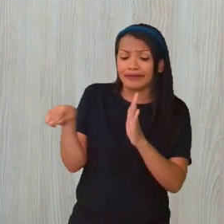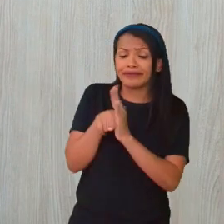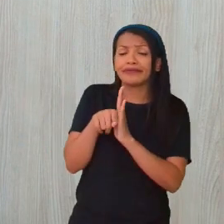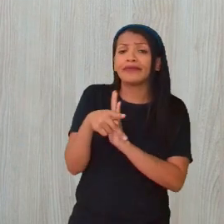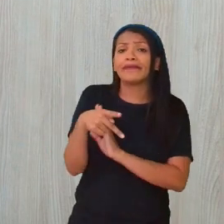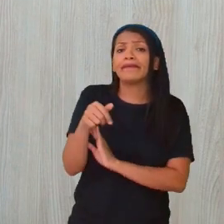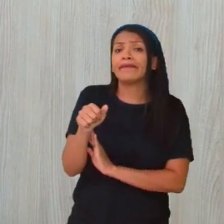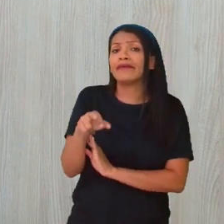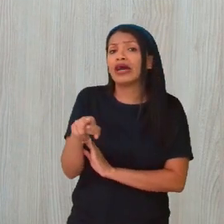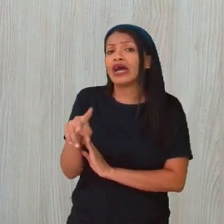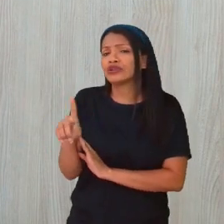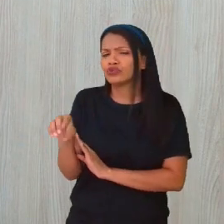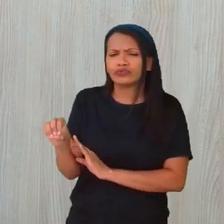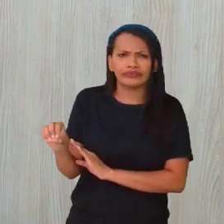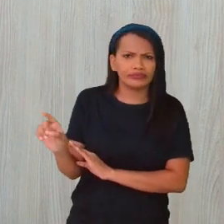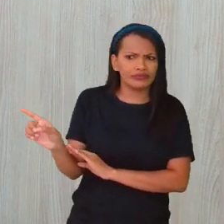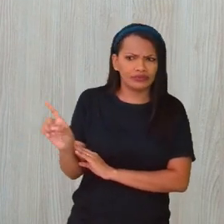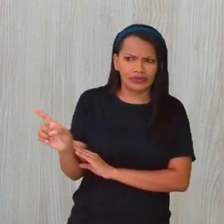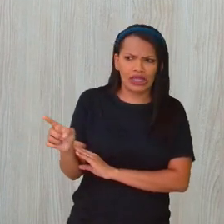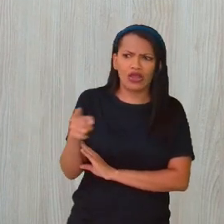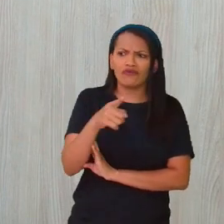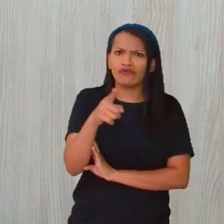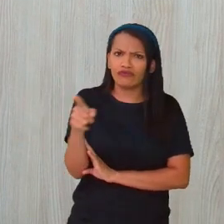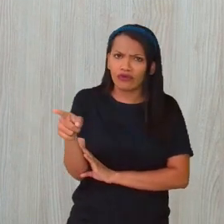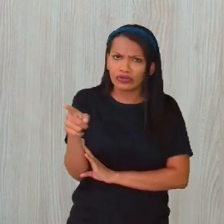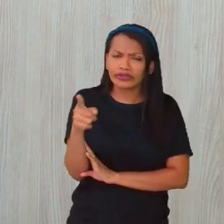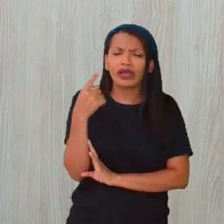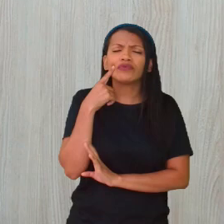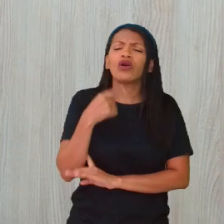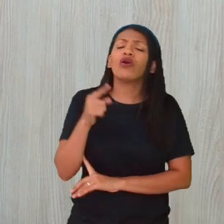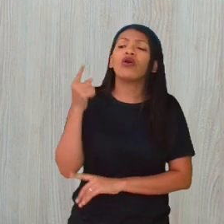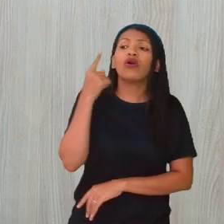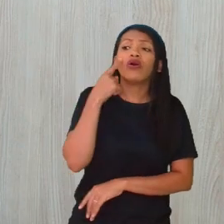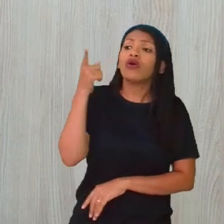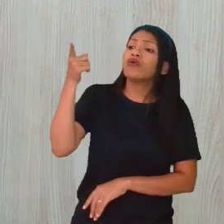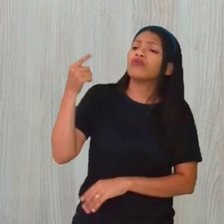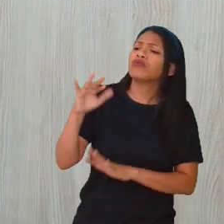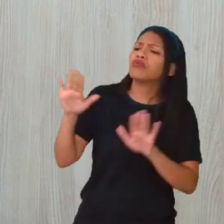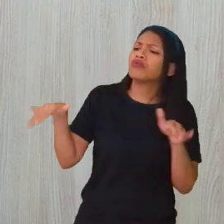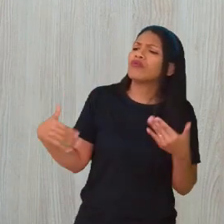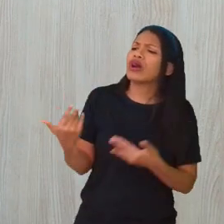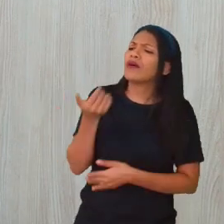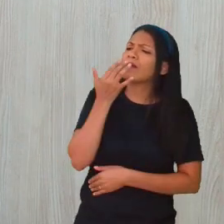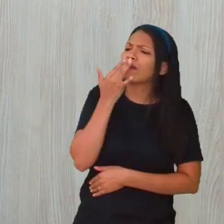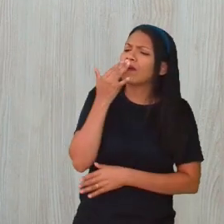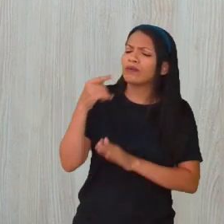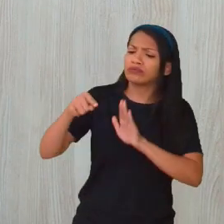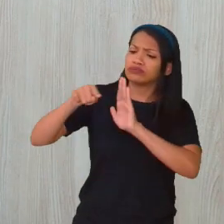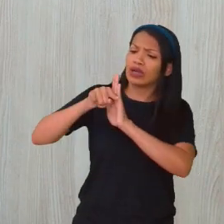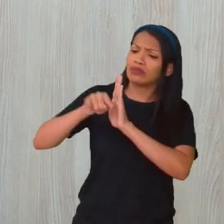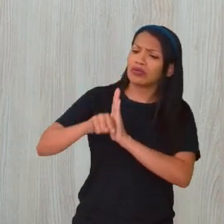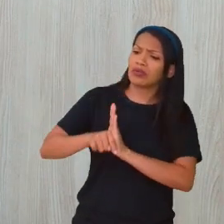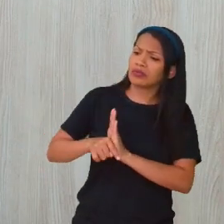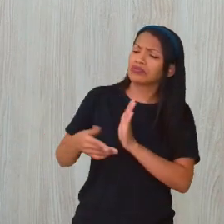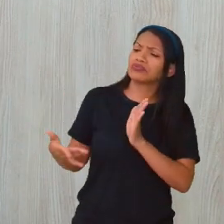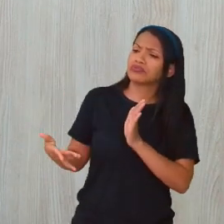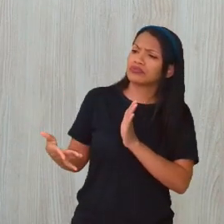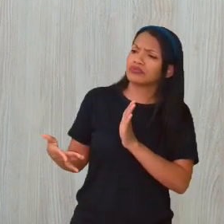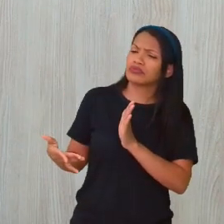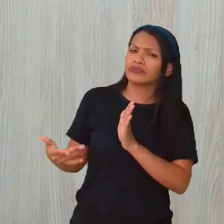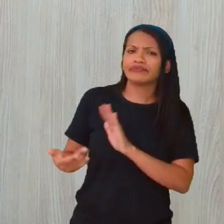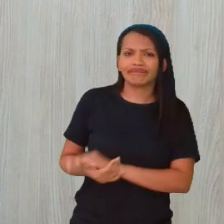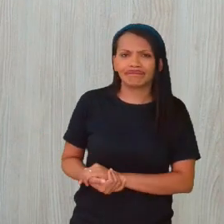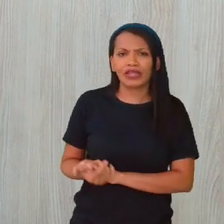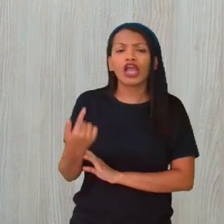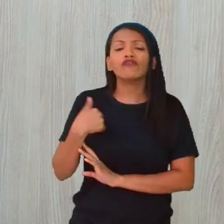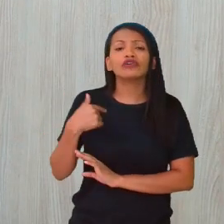pardo. Não, ele vai dar as opções para você e você vai lá, através da sua autoidentificação, dizer, não, eu combino mais